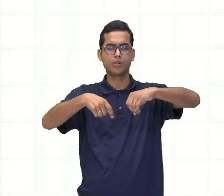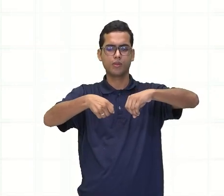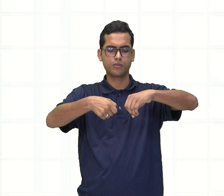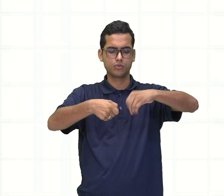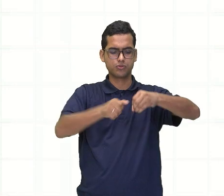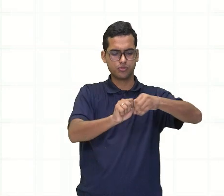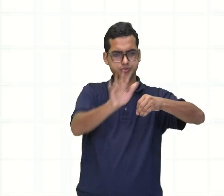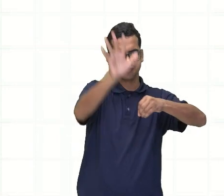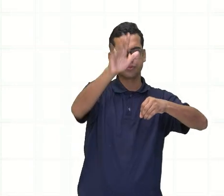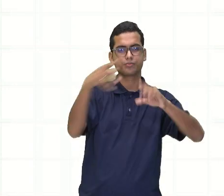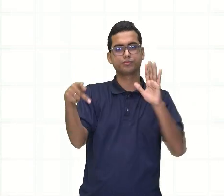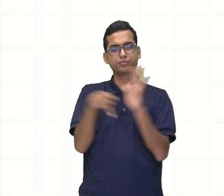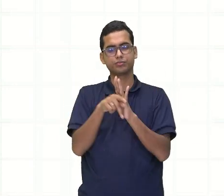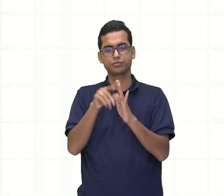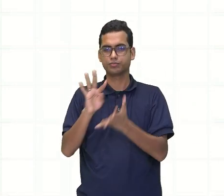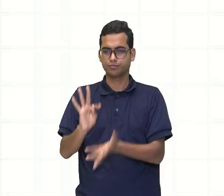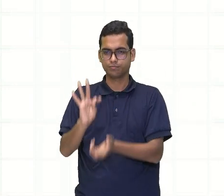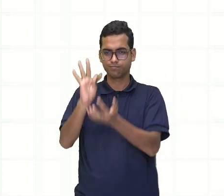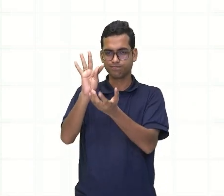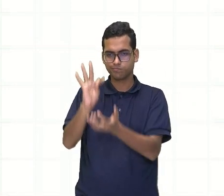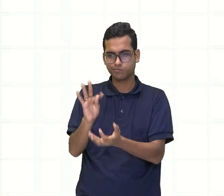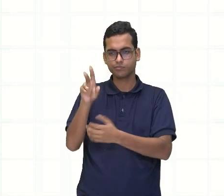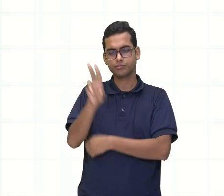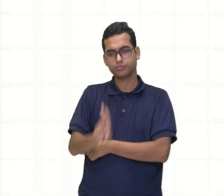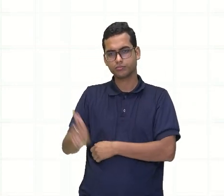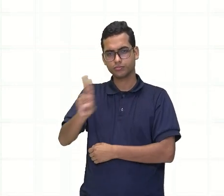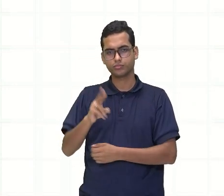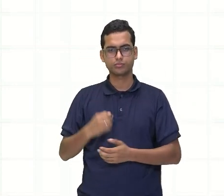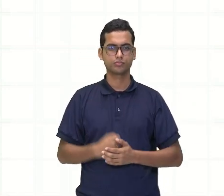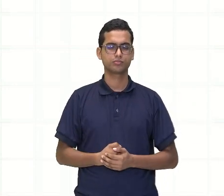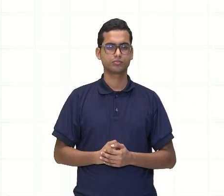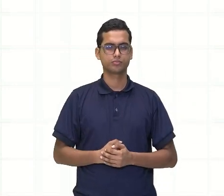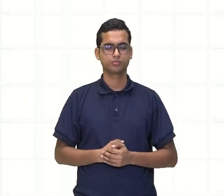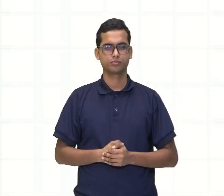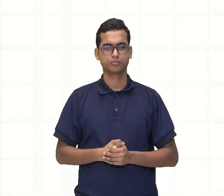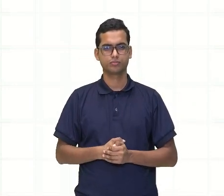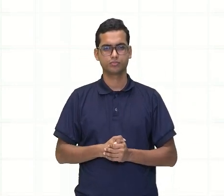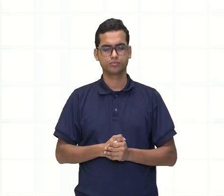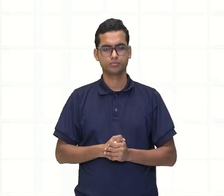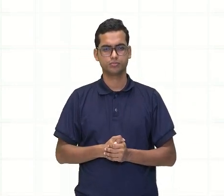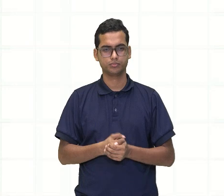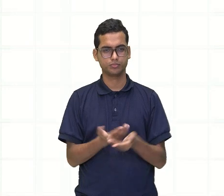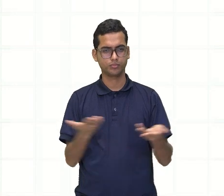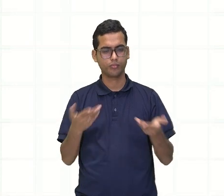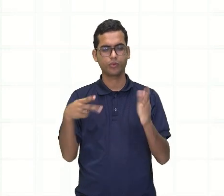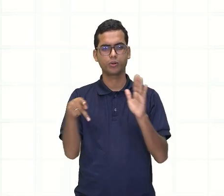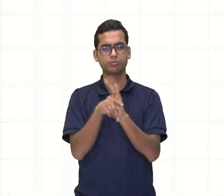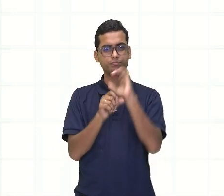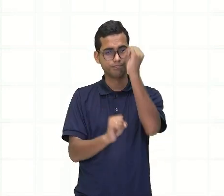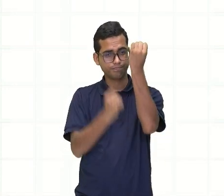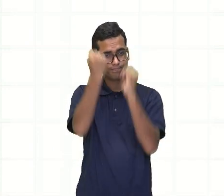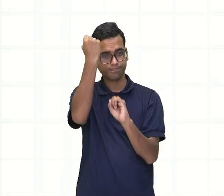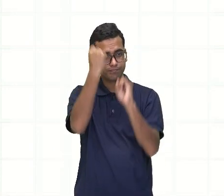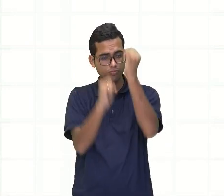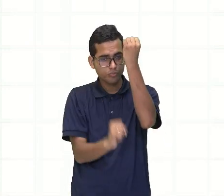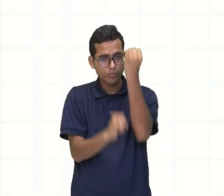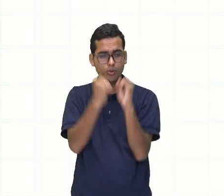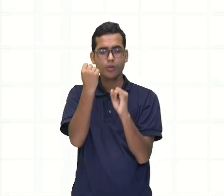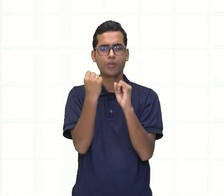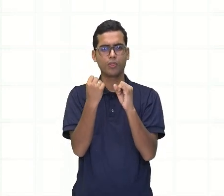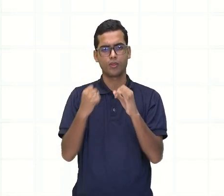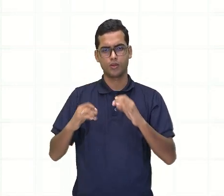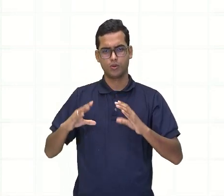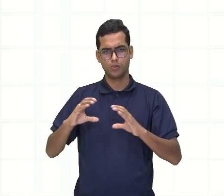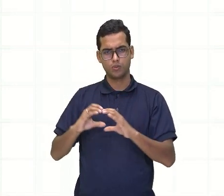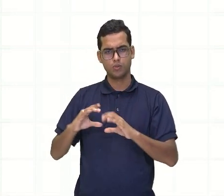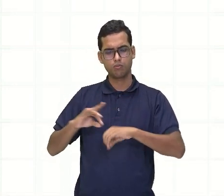ver mais uma aplicação da termodinâmica, que são as usinas termoelétricas, certo?